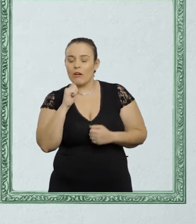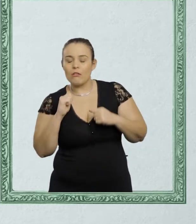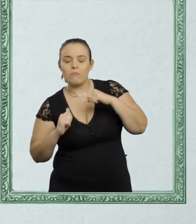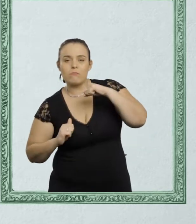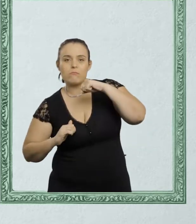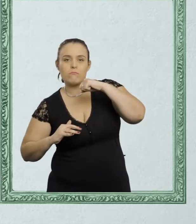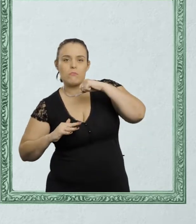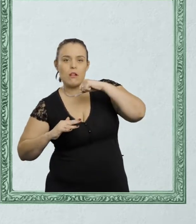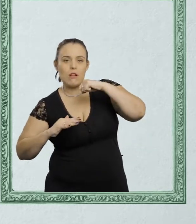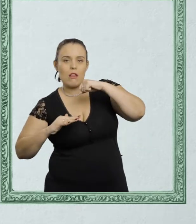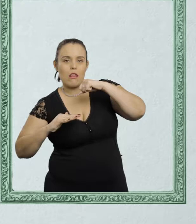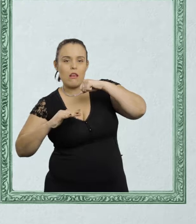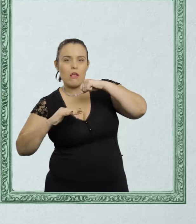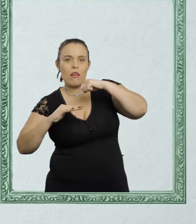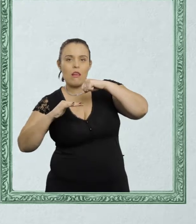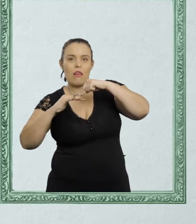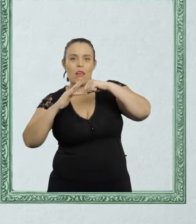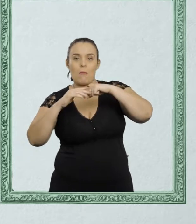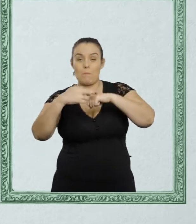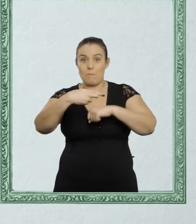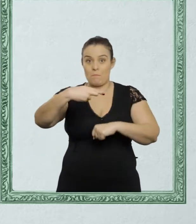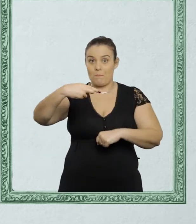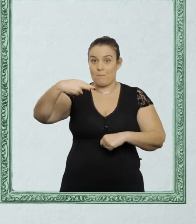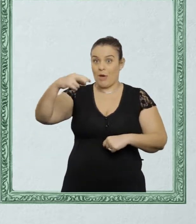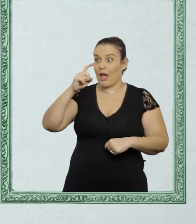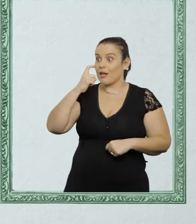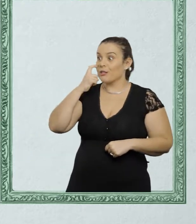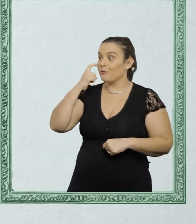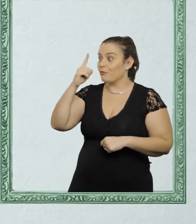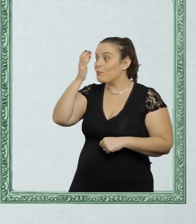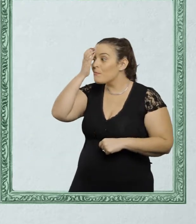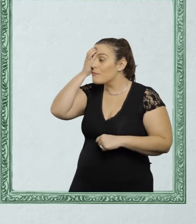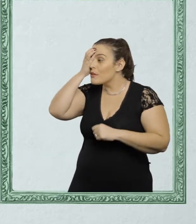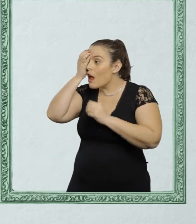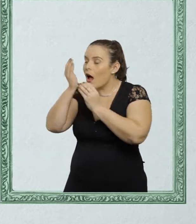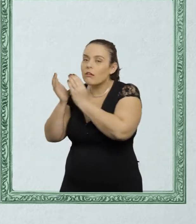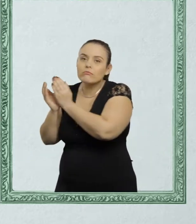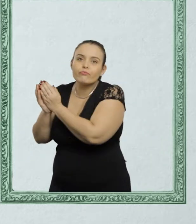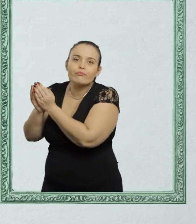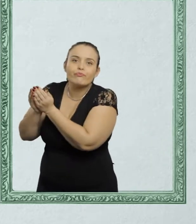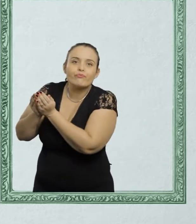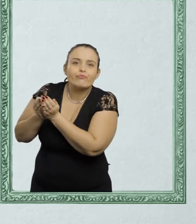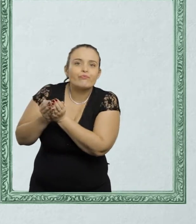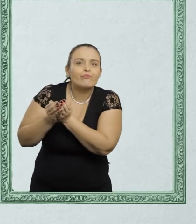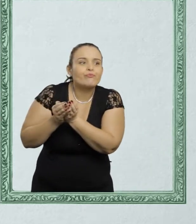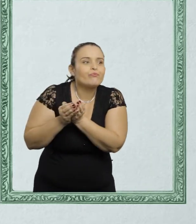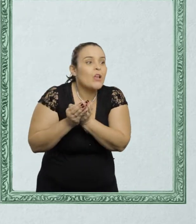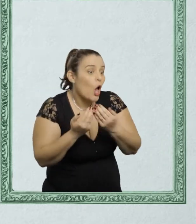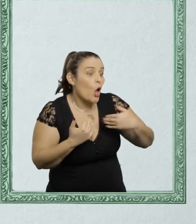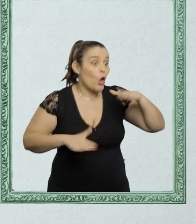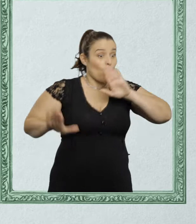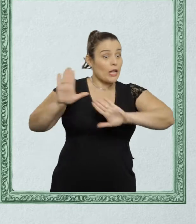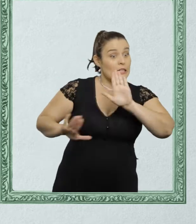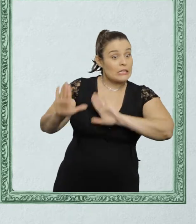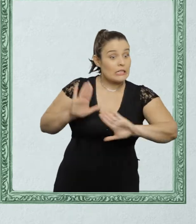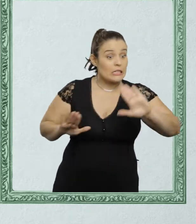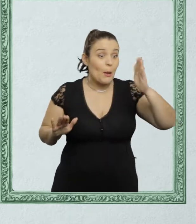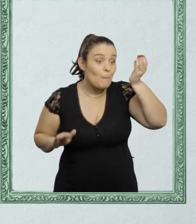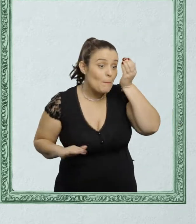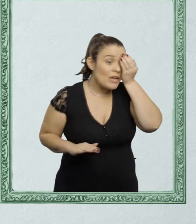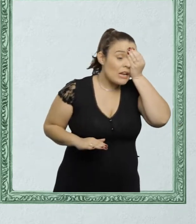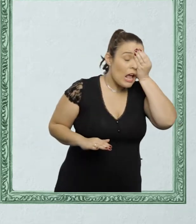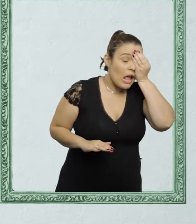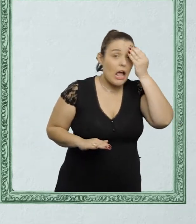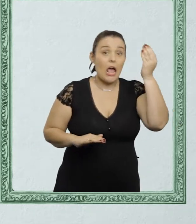Peter viu os piratas chegando. Ele deu um pulo e acordou todos os meninos. Peter gritou: "Cuidado com os